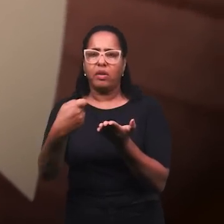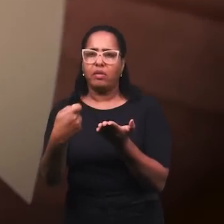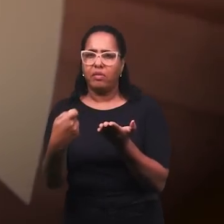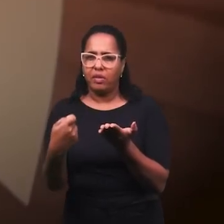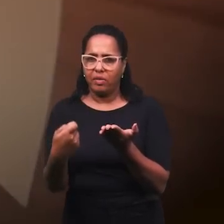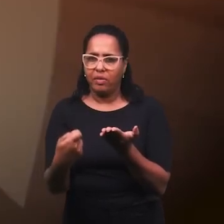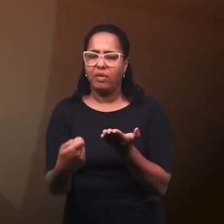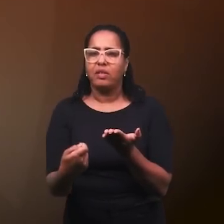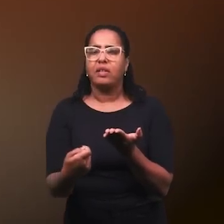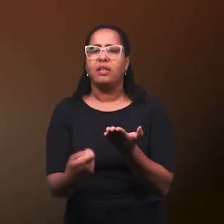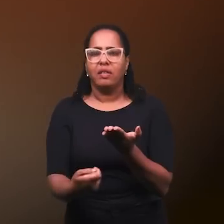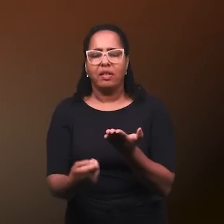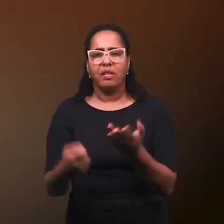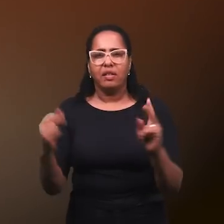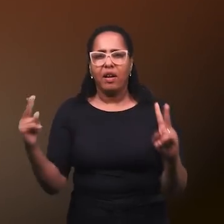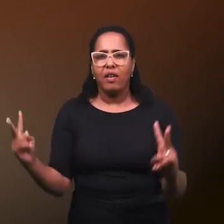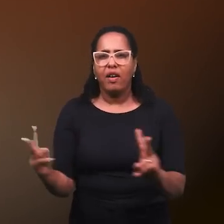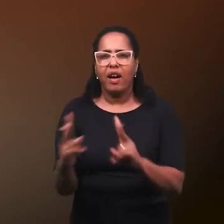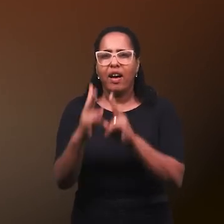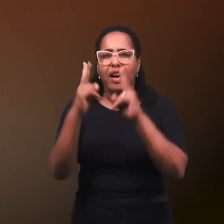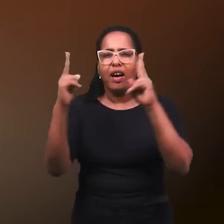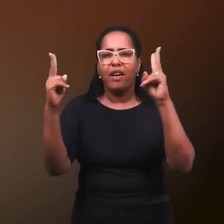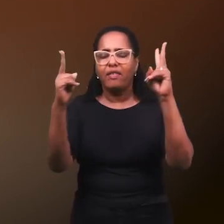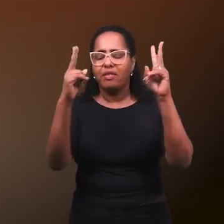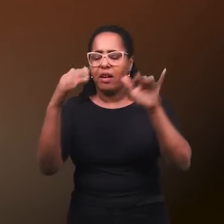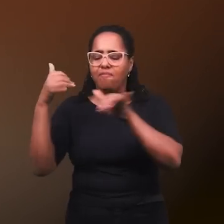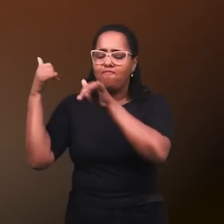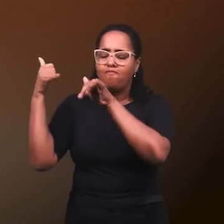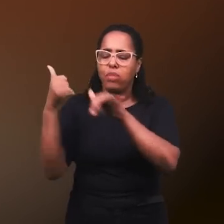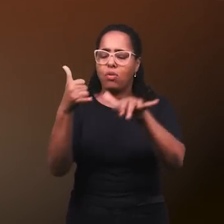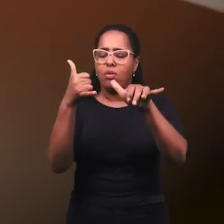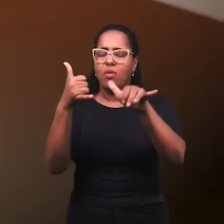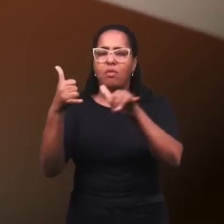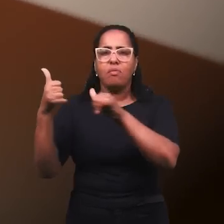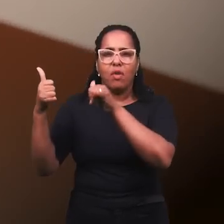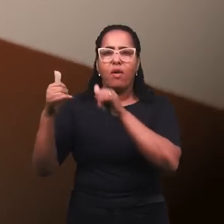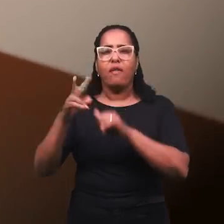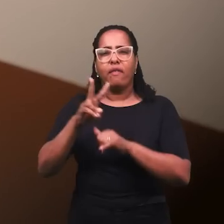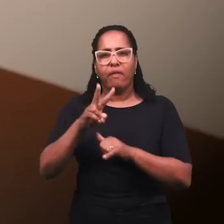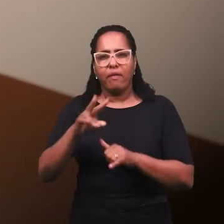A trombeta da vitória vai